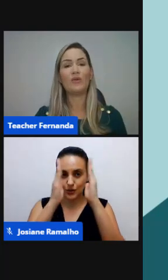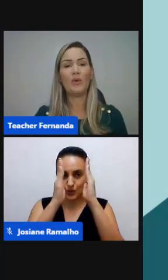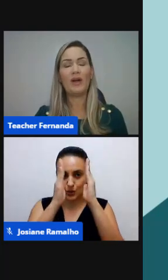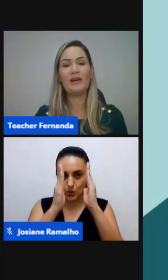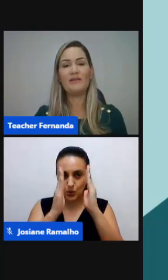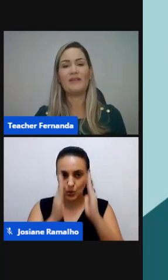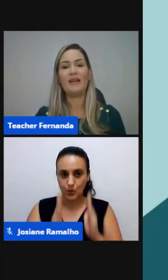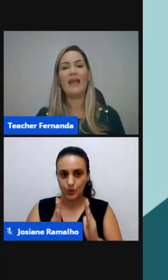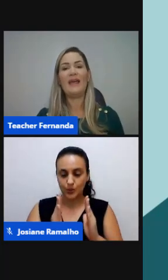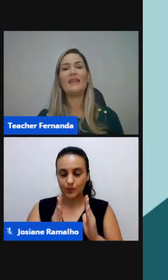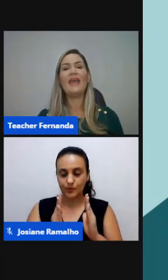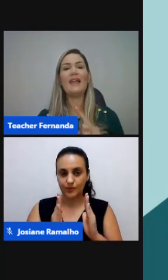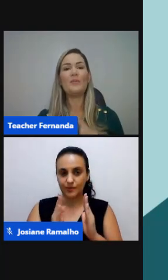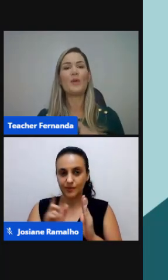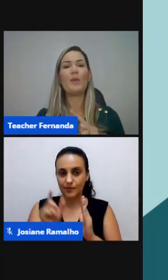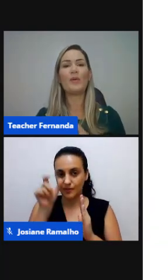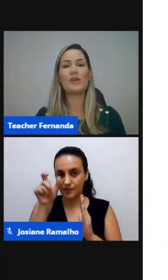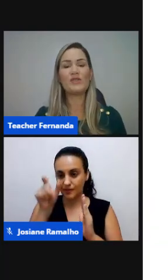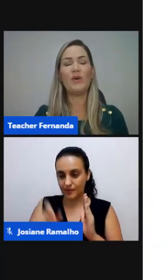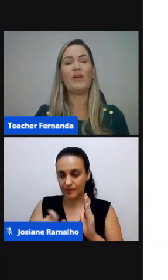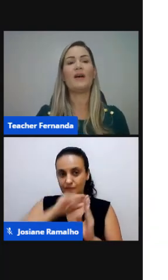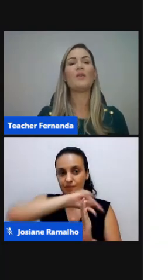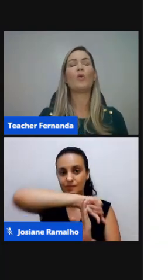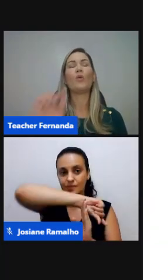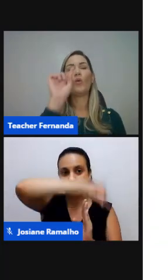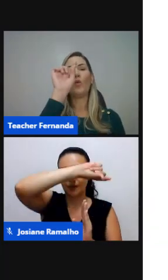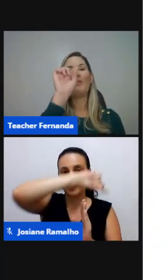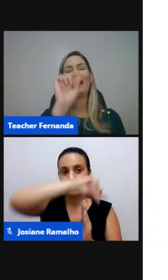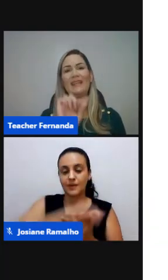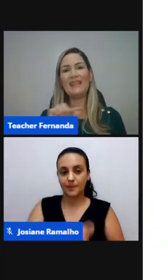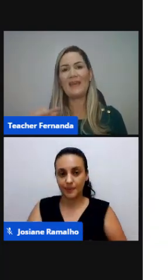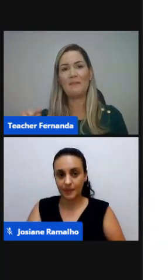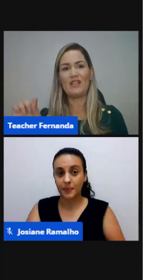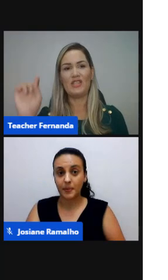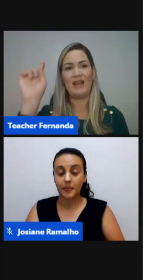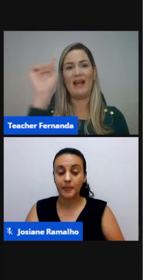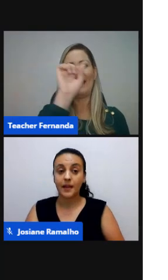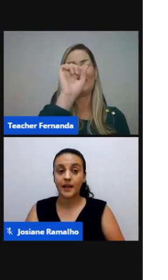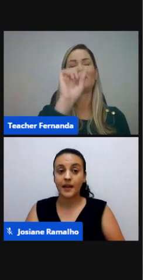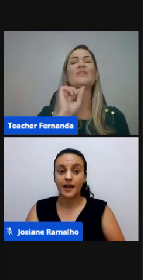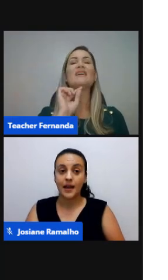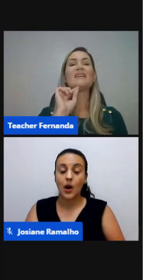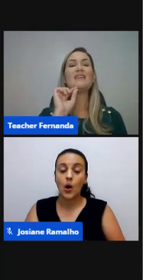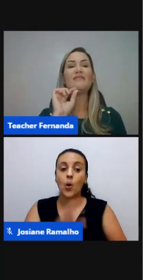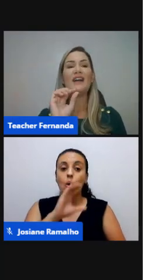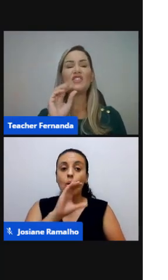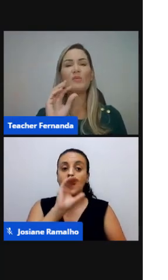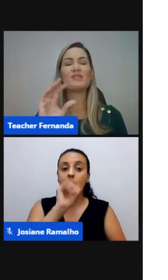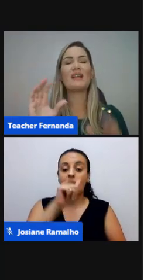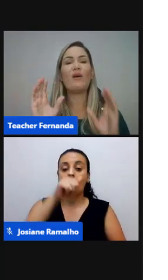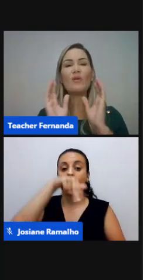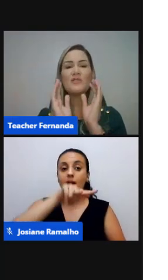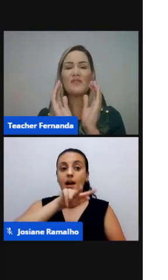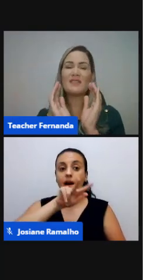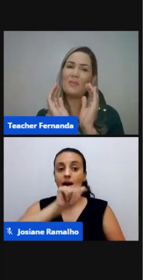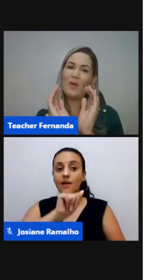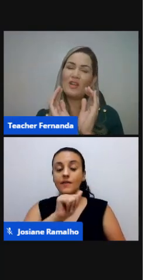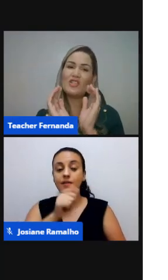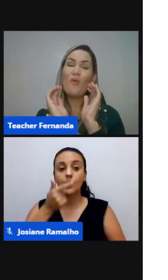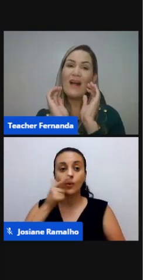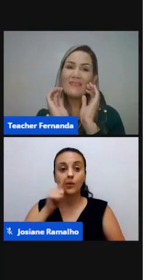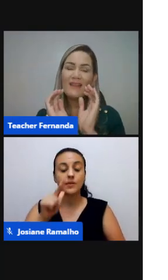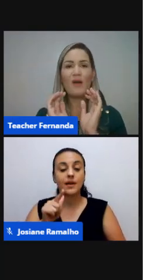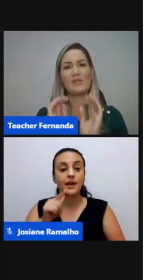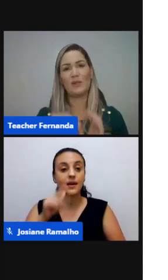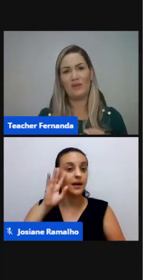que é legal no Canva é que ele proporciona uma linha imaginária que vai te mostrar onde você